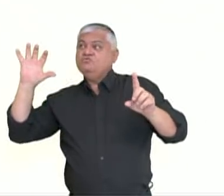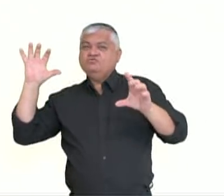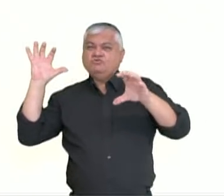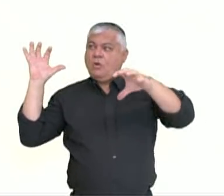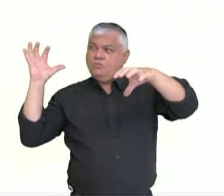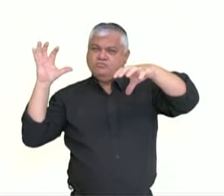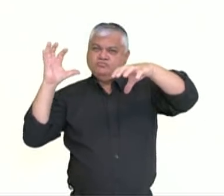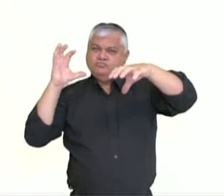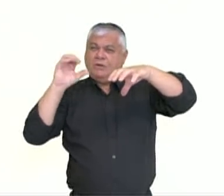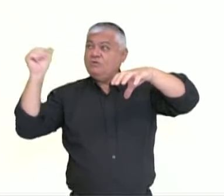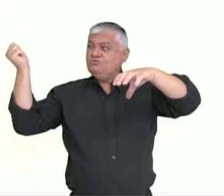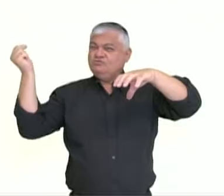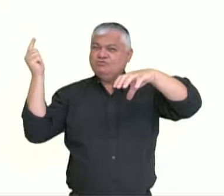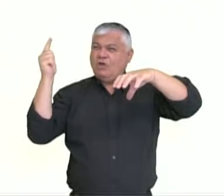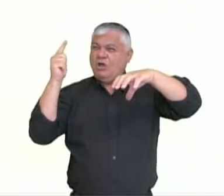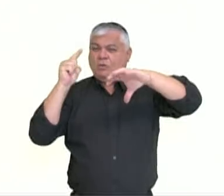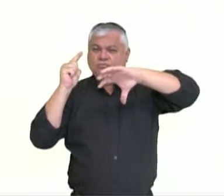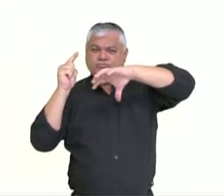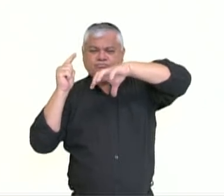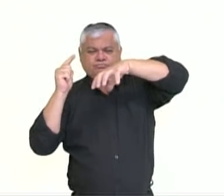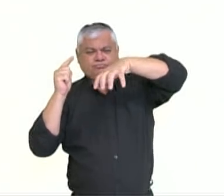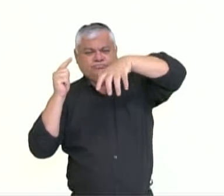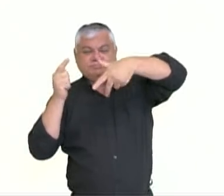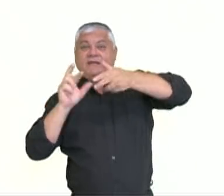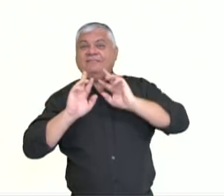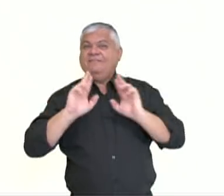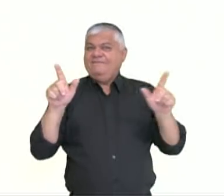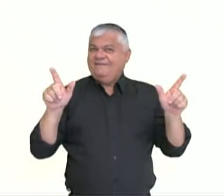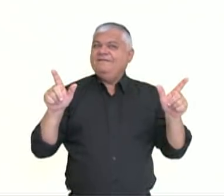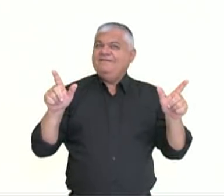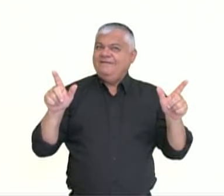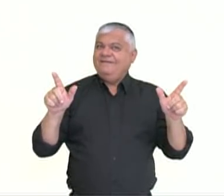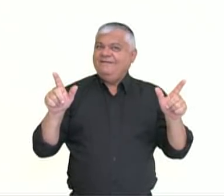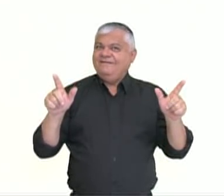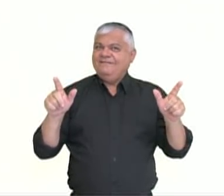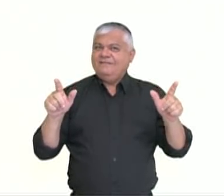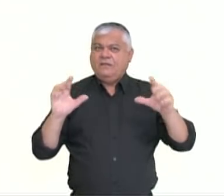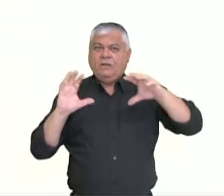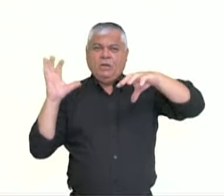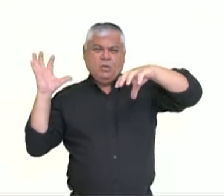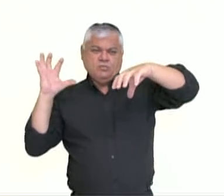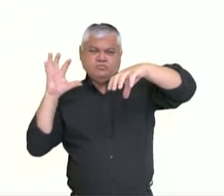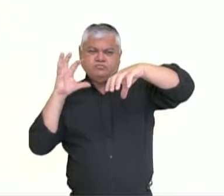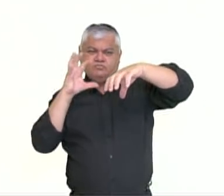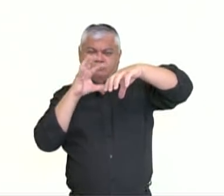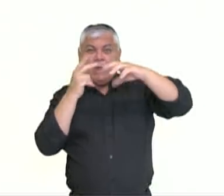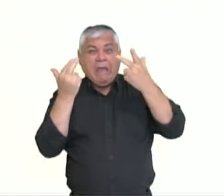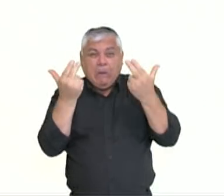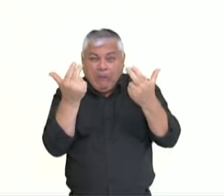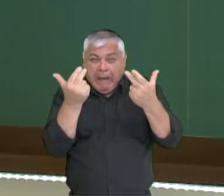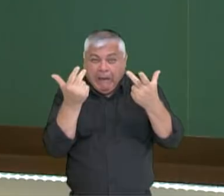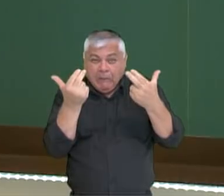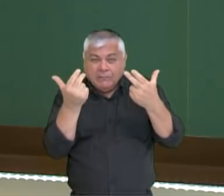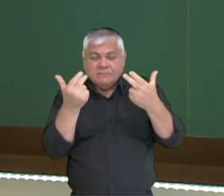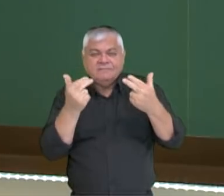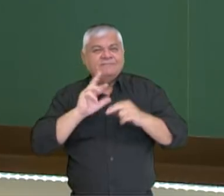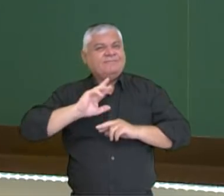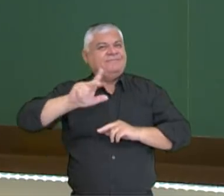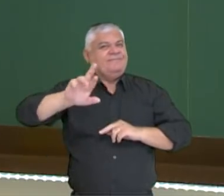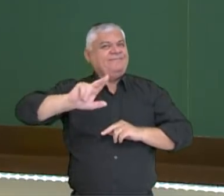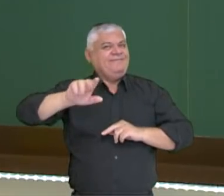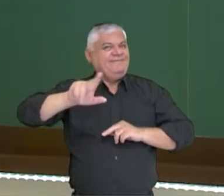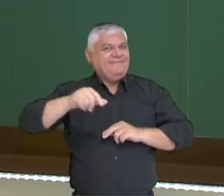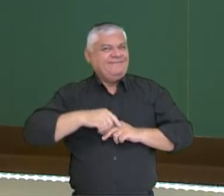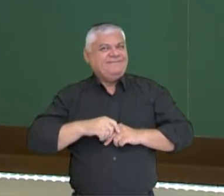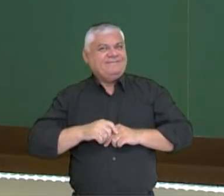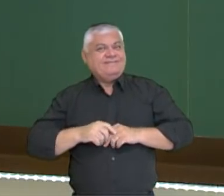planeta Terra é diferente nas suas diferentes partes. O planeta não é aquecido igualzinho em todas as partes. Existem áreas